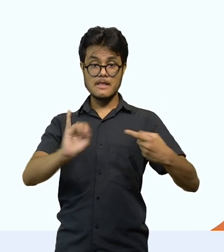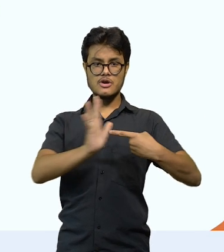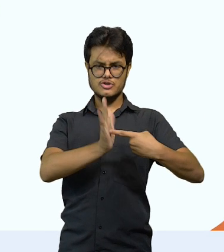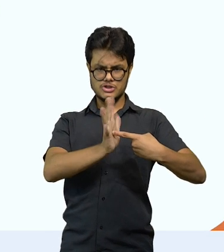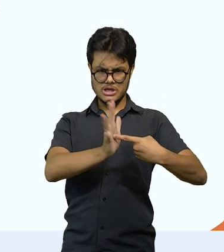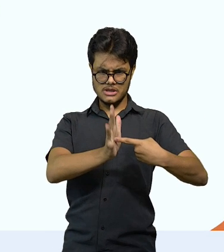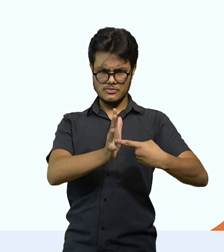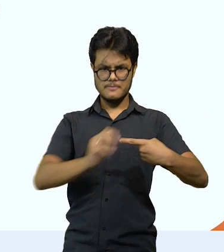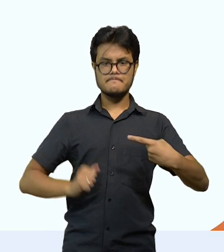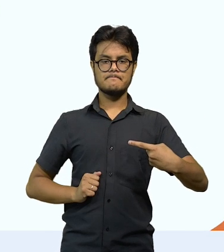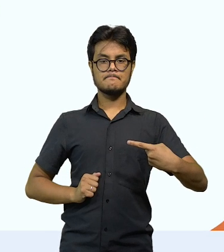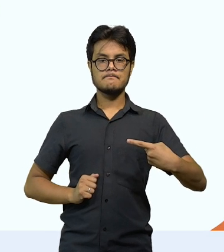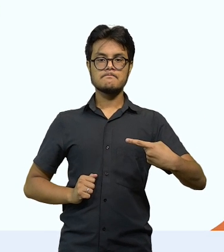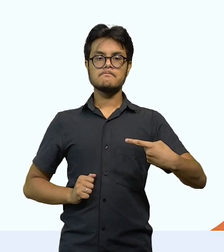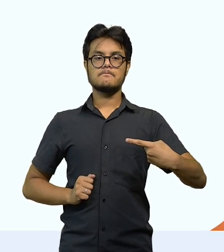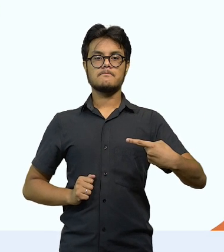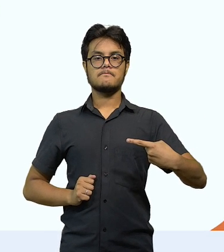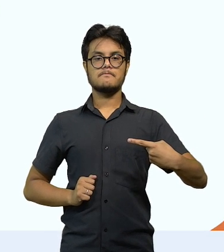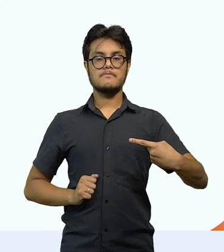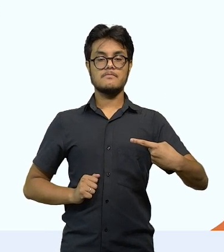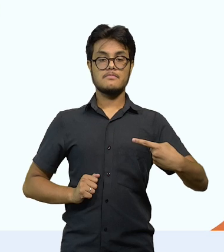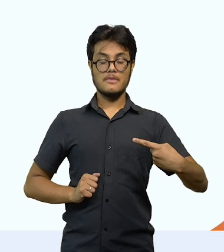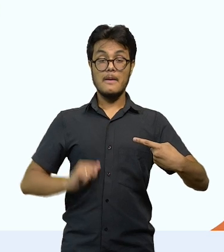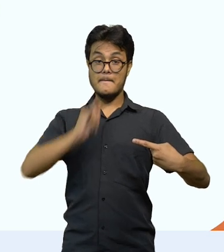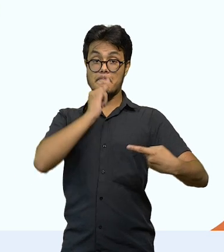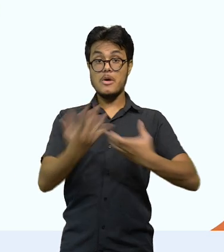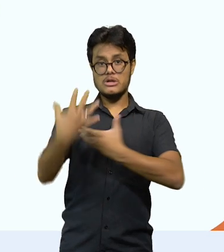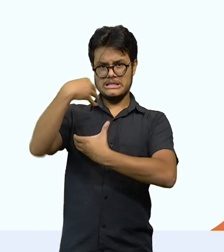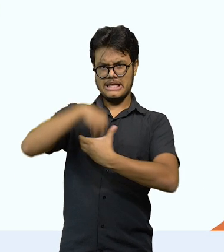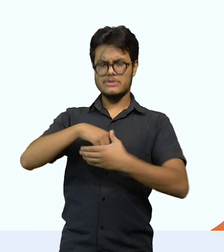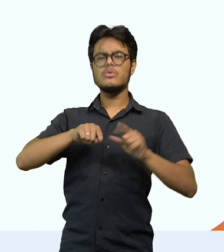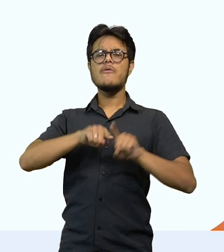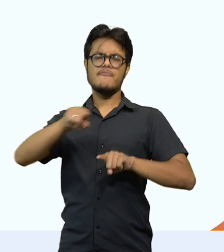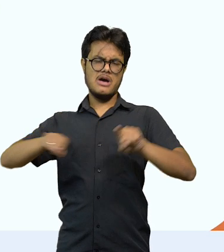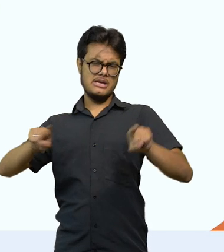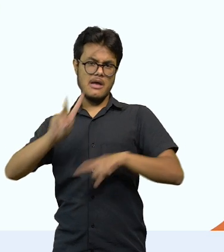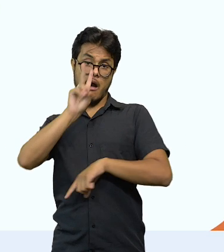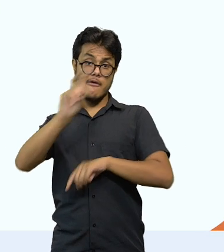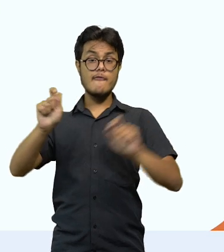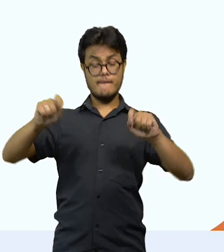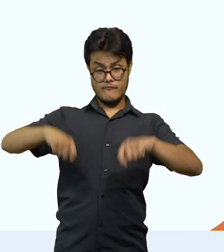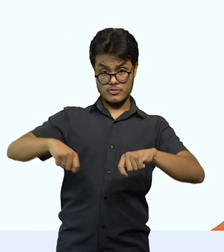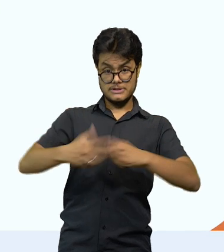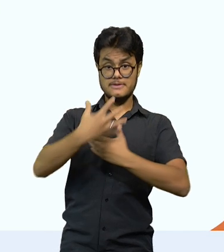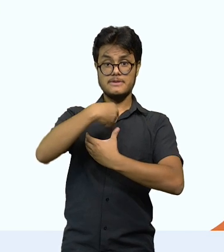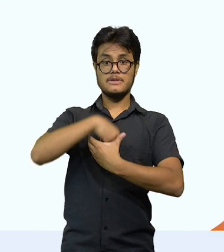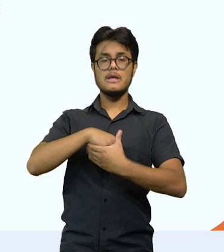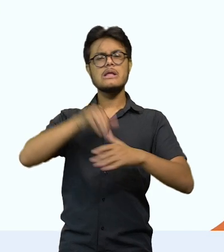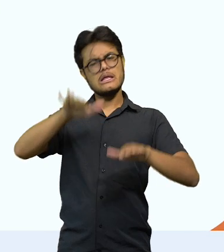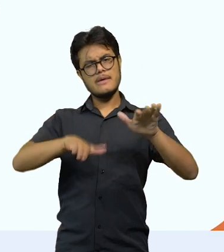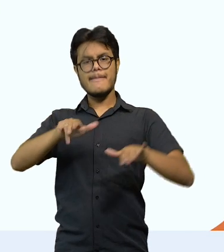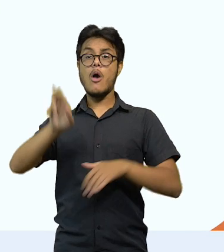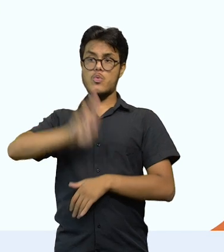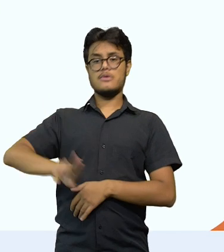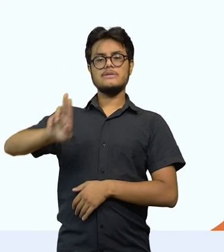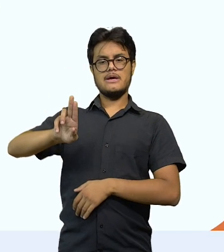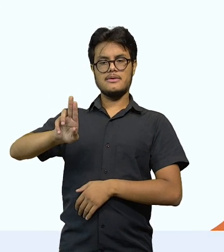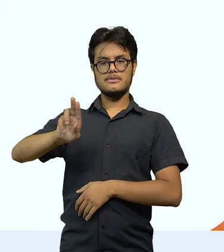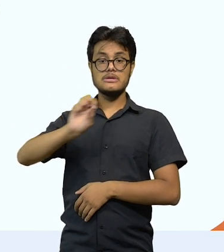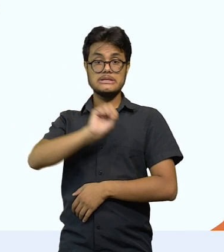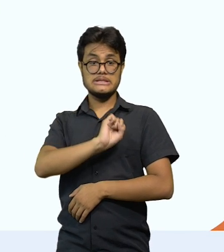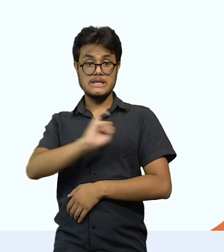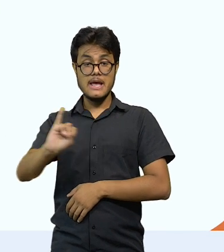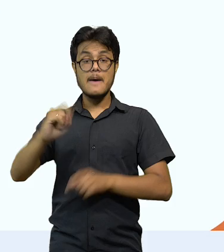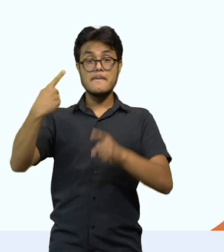uma pilha em que a resistência interna varia com o uso, a partir do momento que o produto